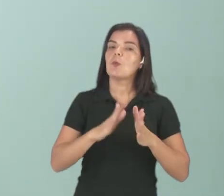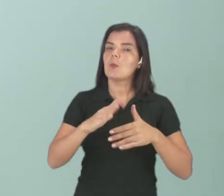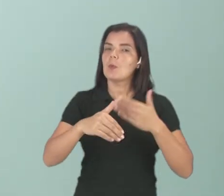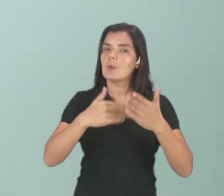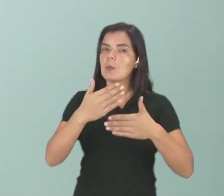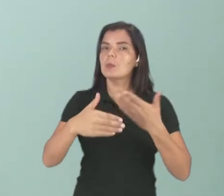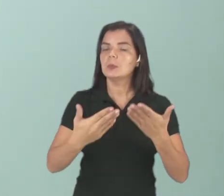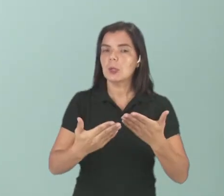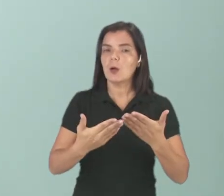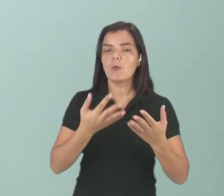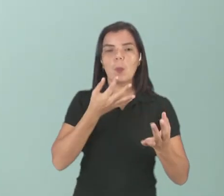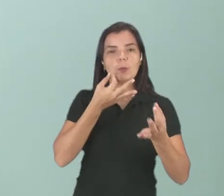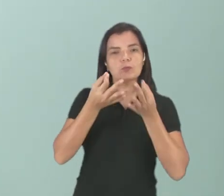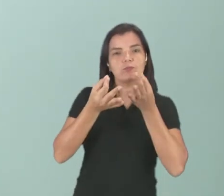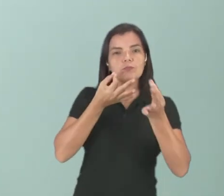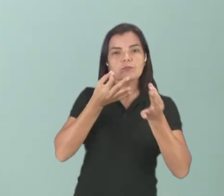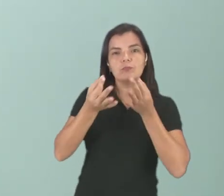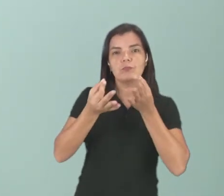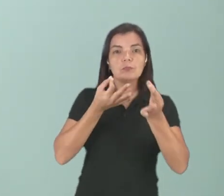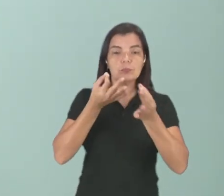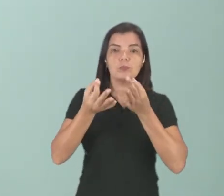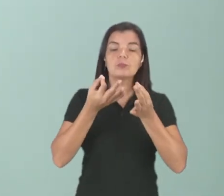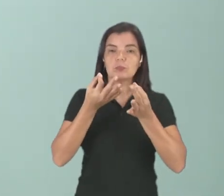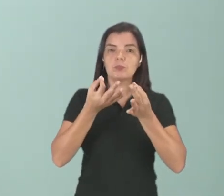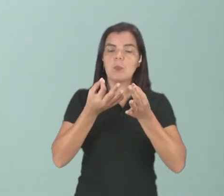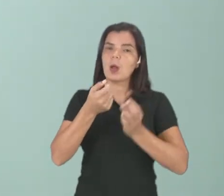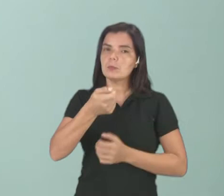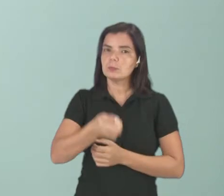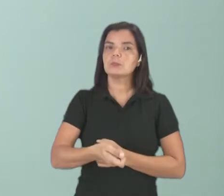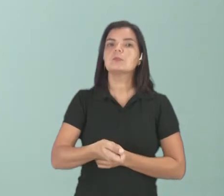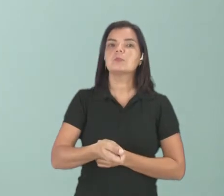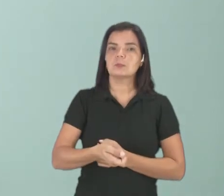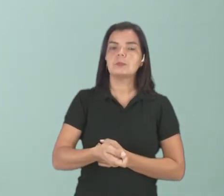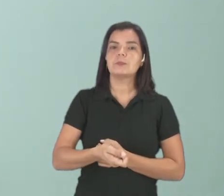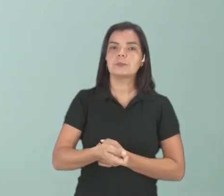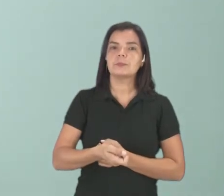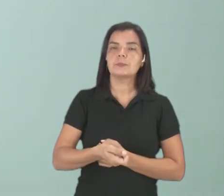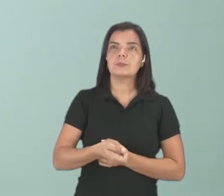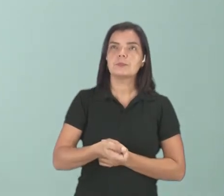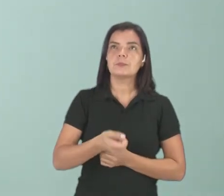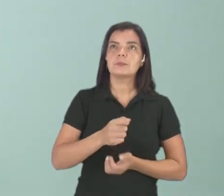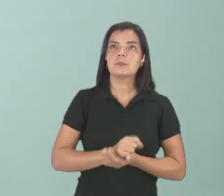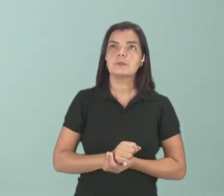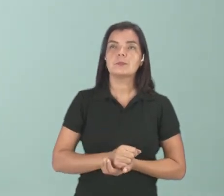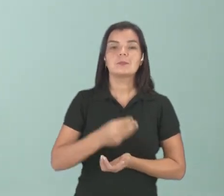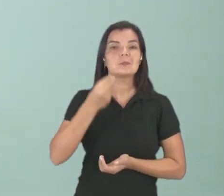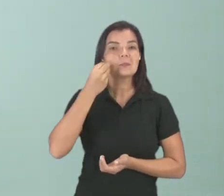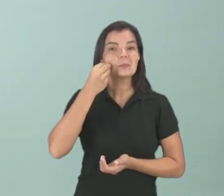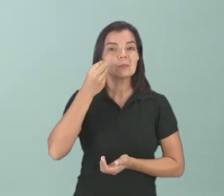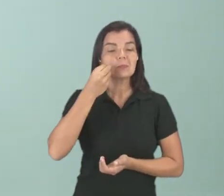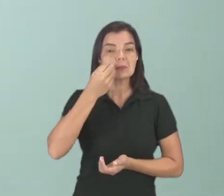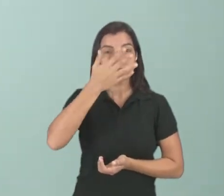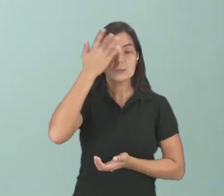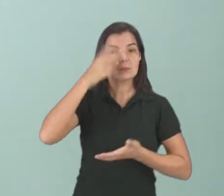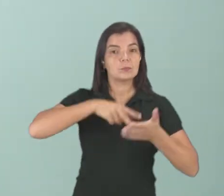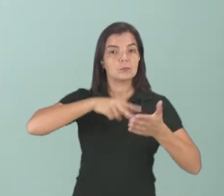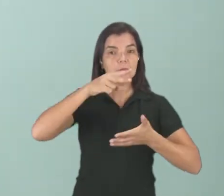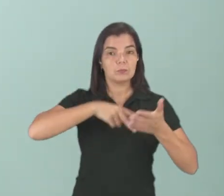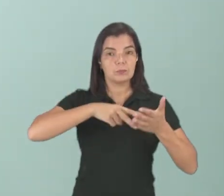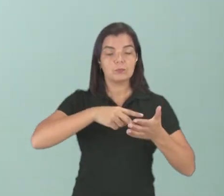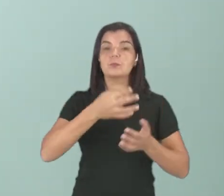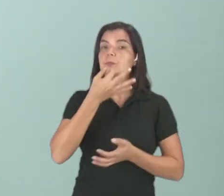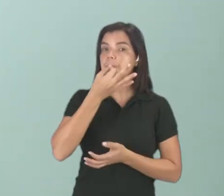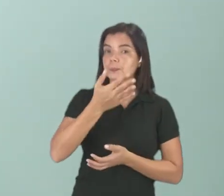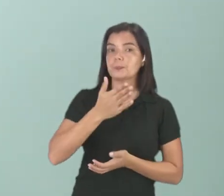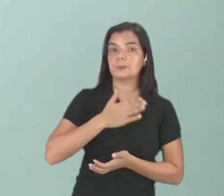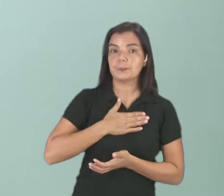nós vamos argumentar de forma mais firme, né, para tentar convencer ao leitor do nosso ponto